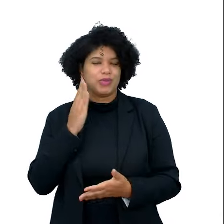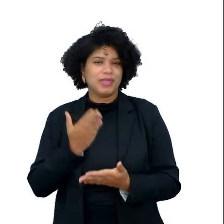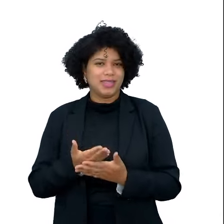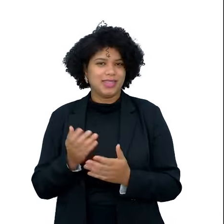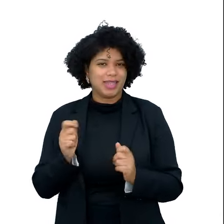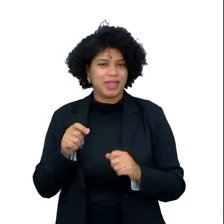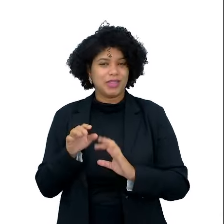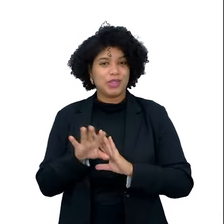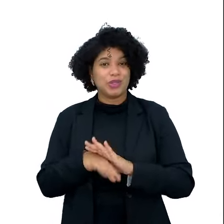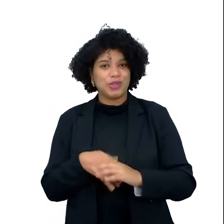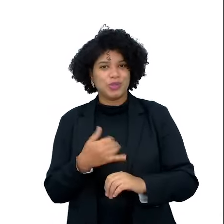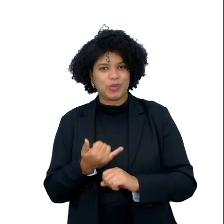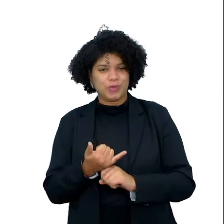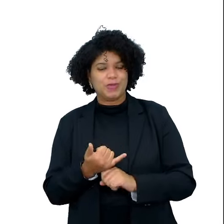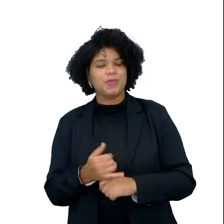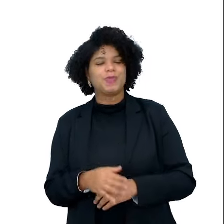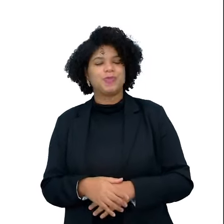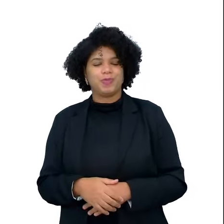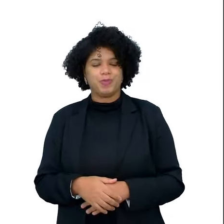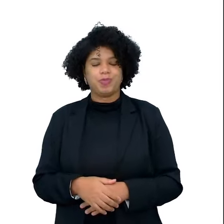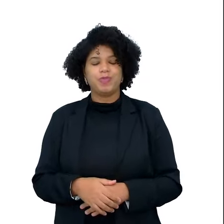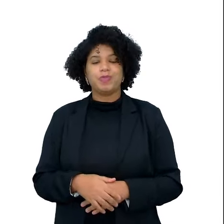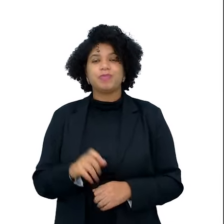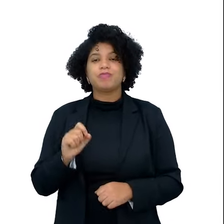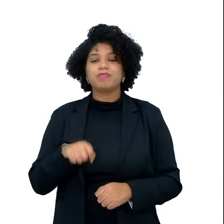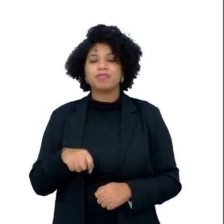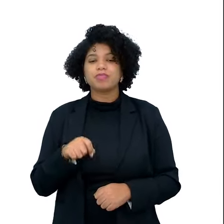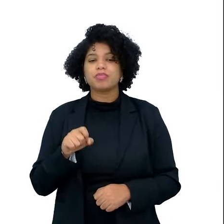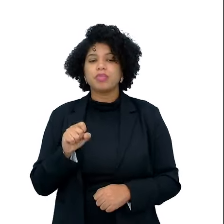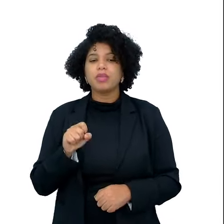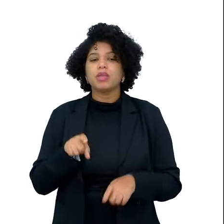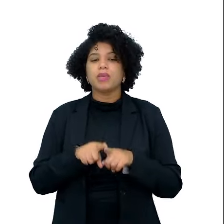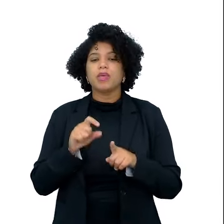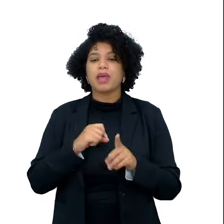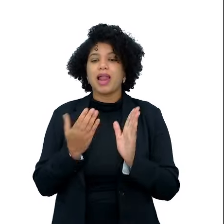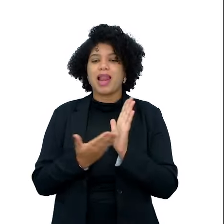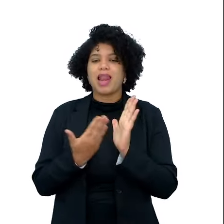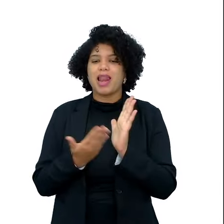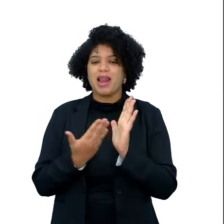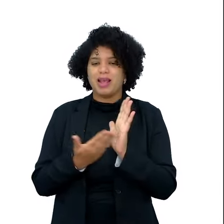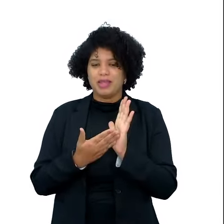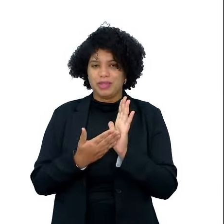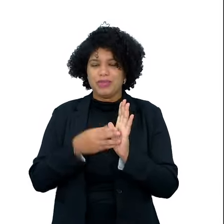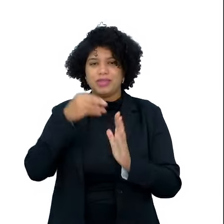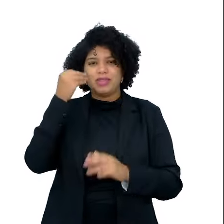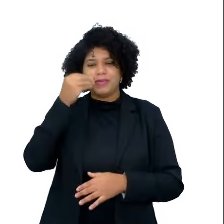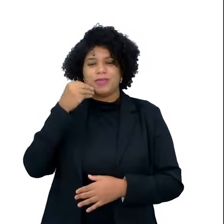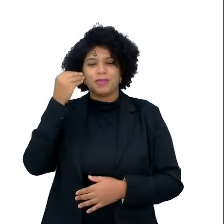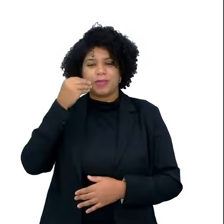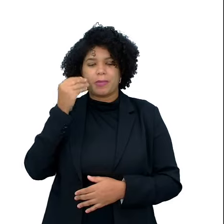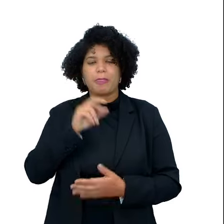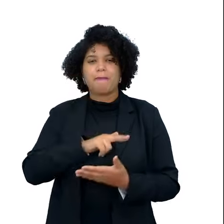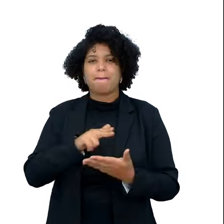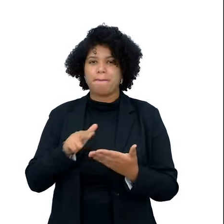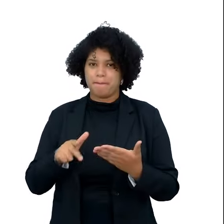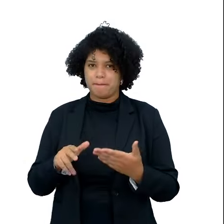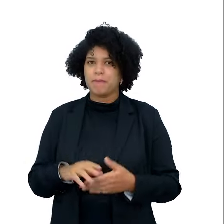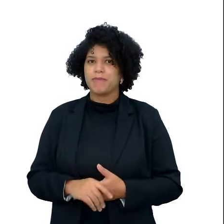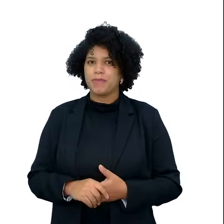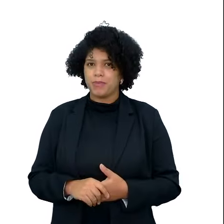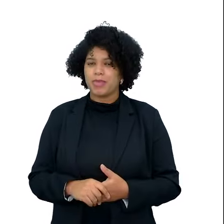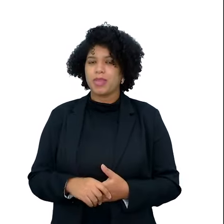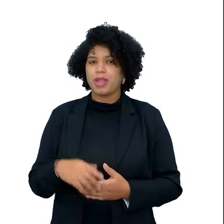ainda mais, eles também têm livros, né? Tem um livro de experimentos que a gente